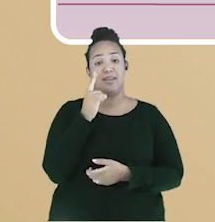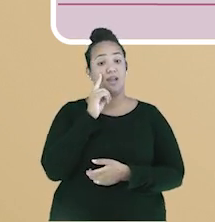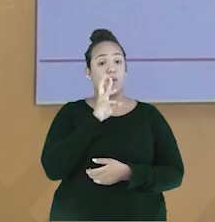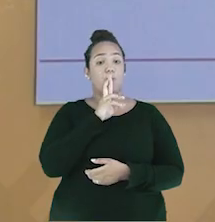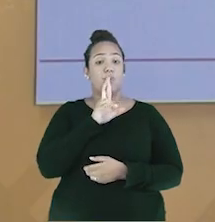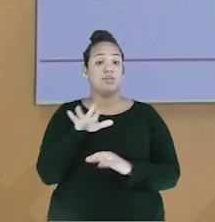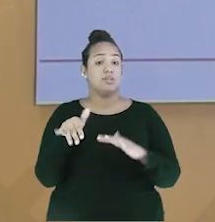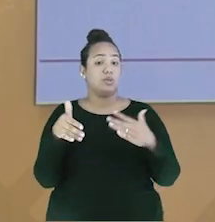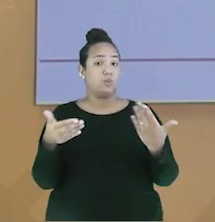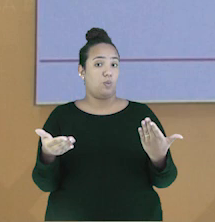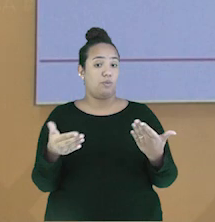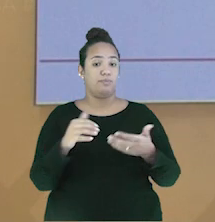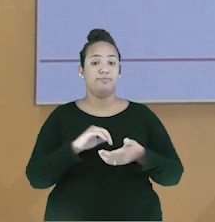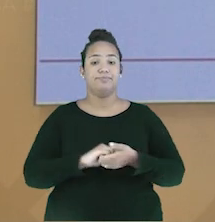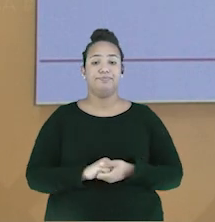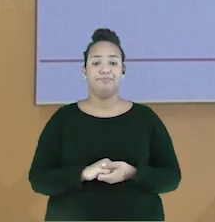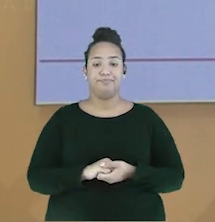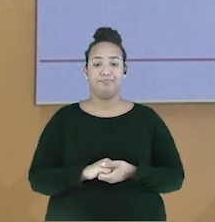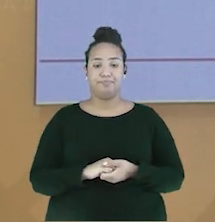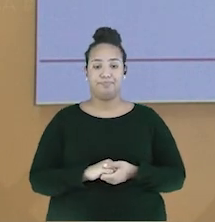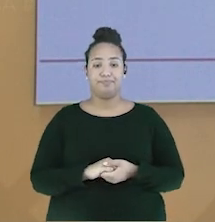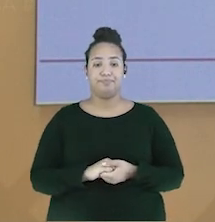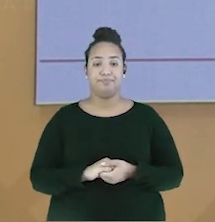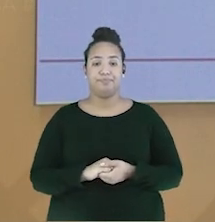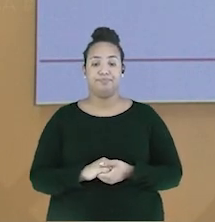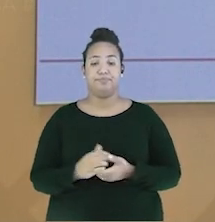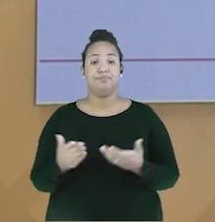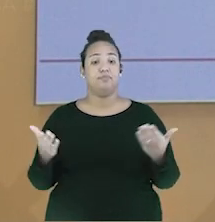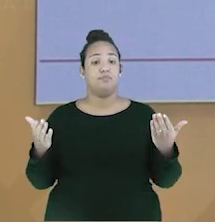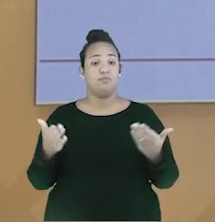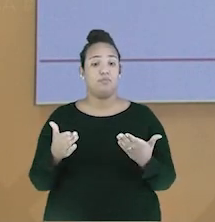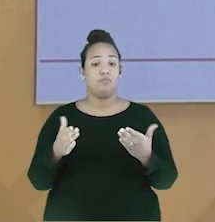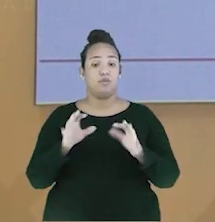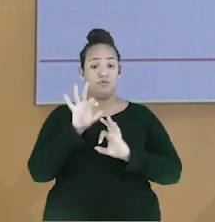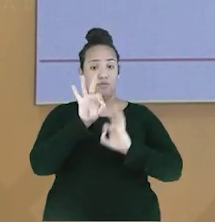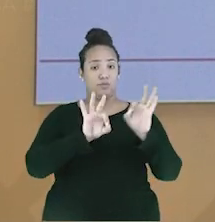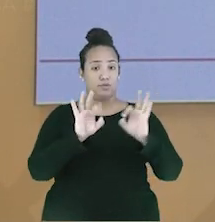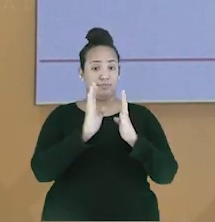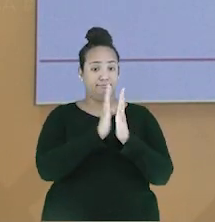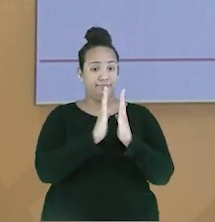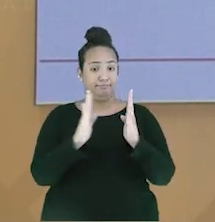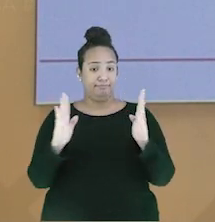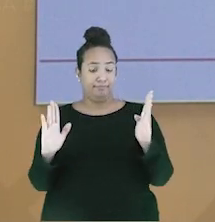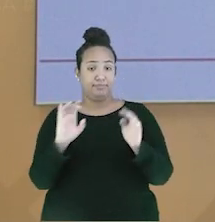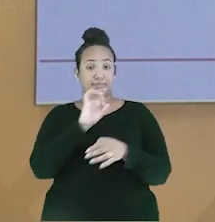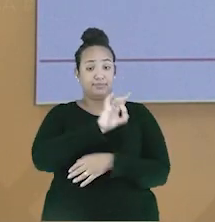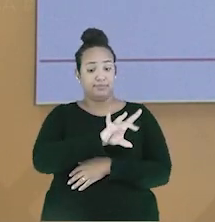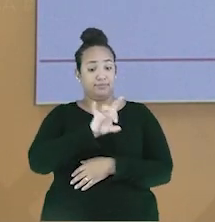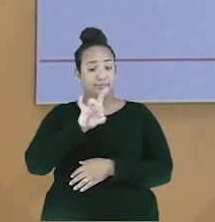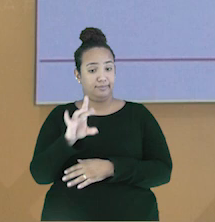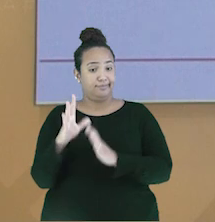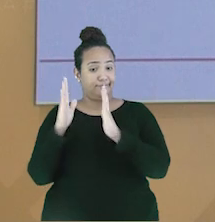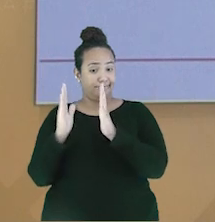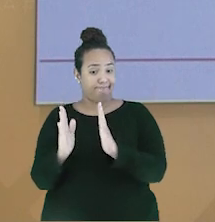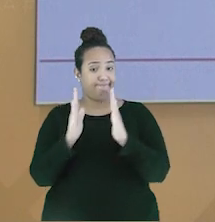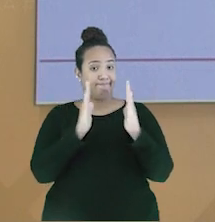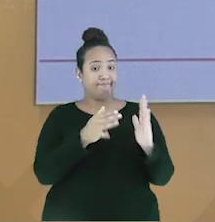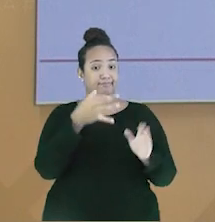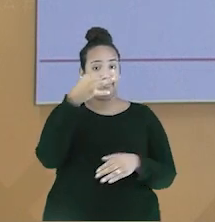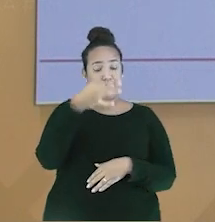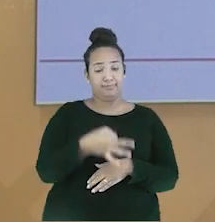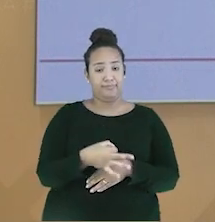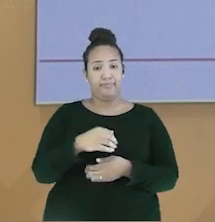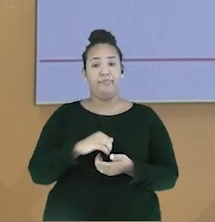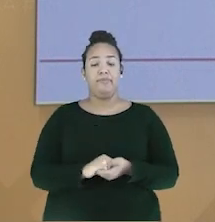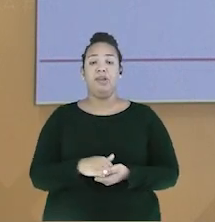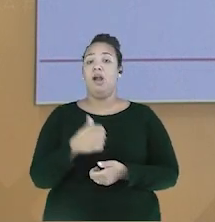resultado. Vamos armar nossa conta colocando cada algarismo no seu devido lugar.